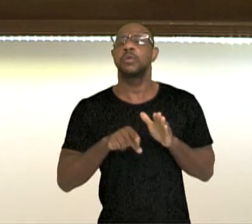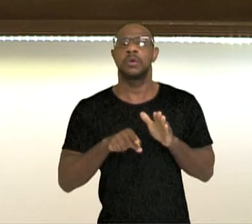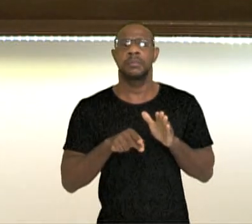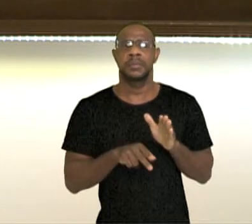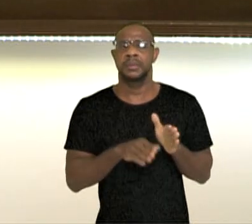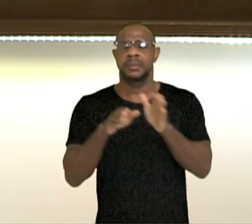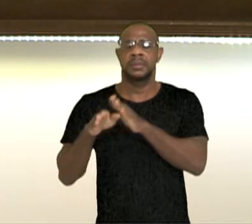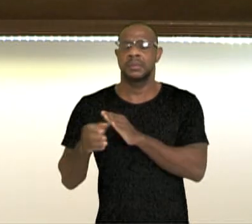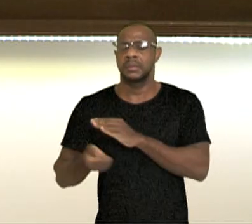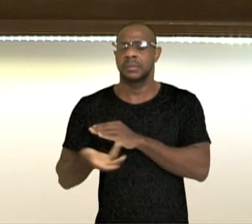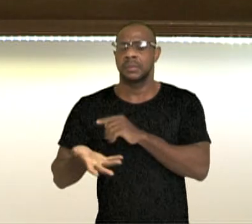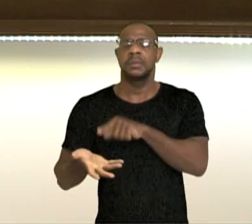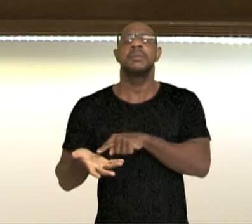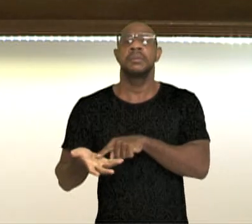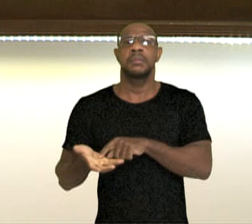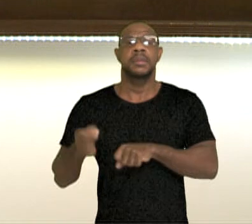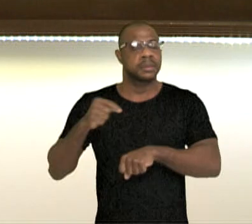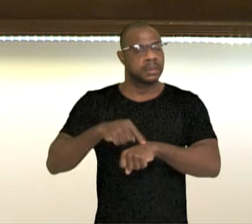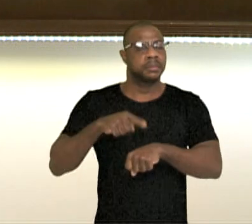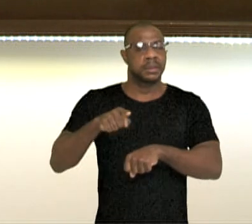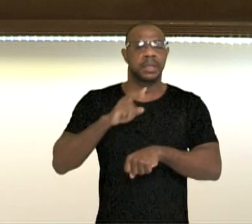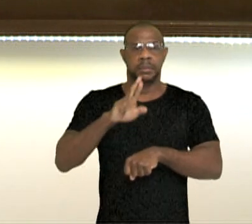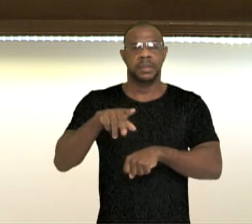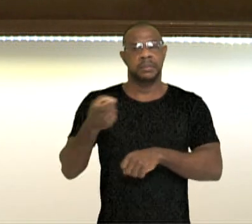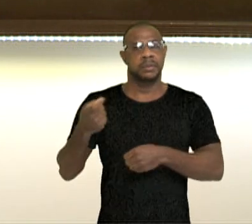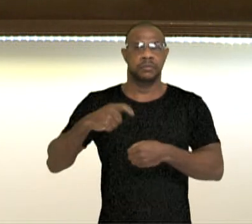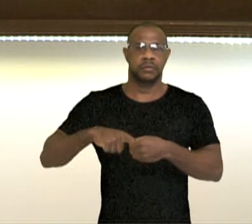vocês responderem e a gente já volta.